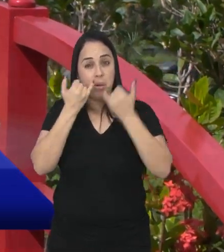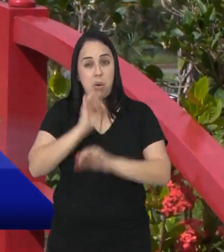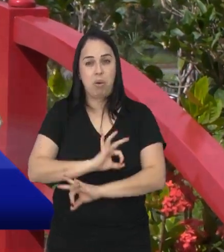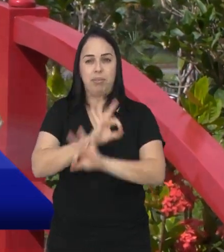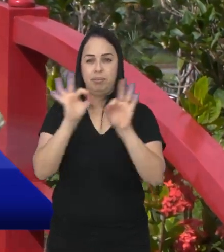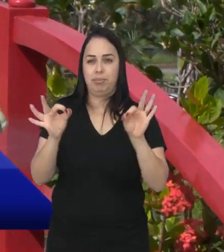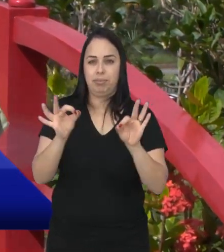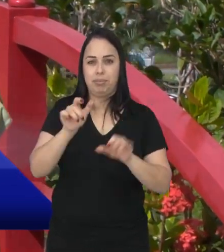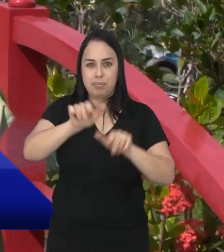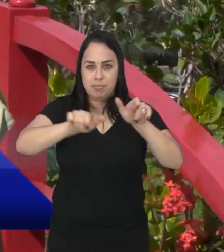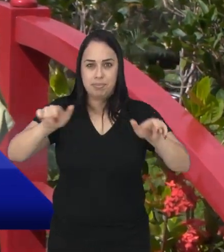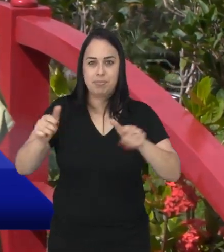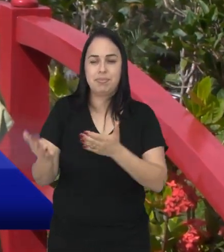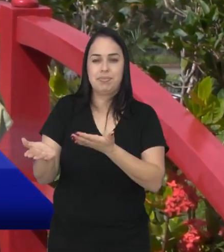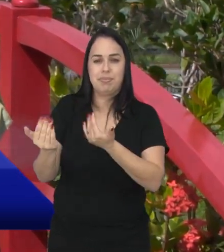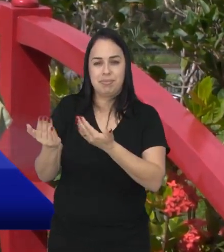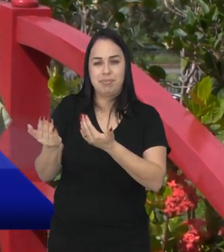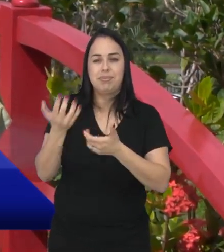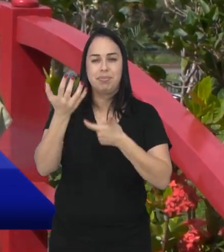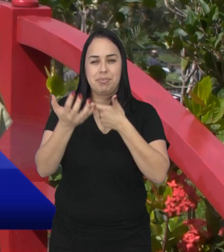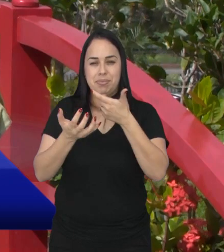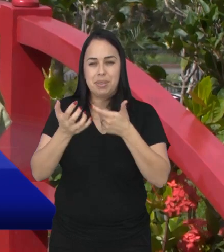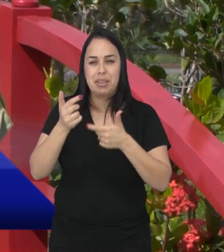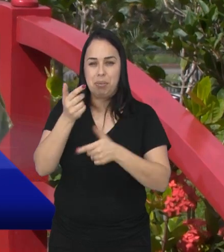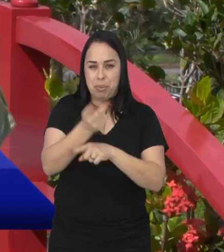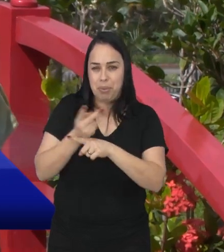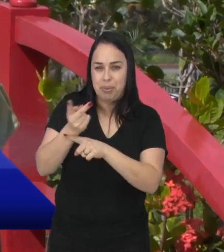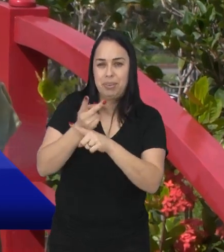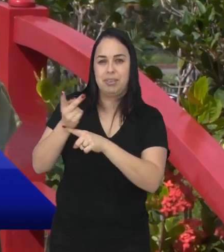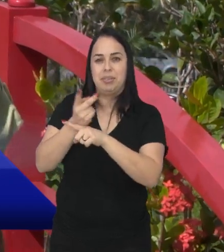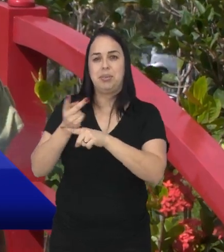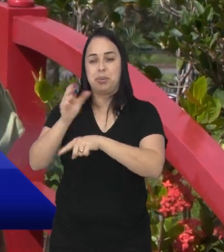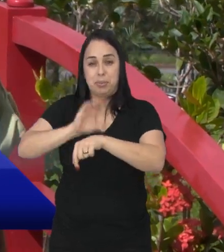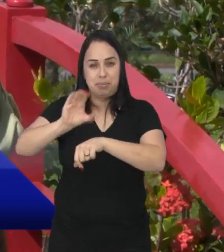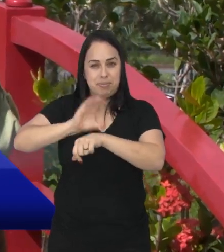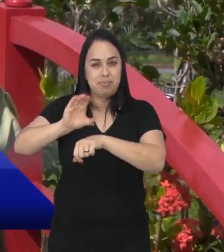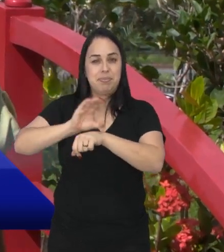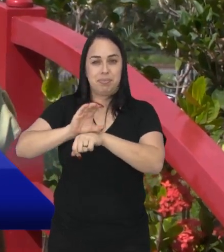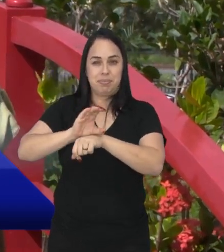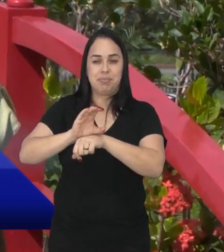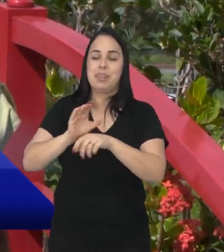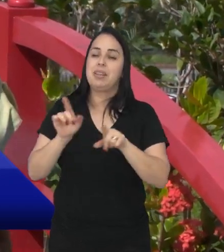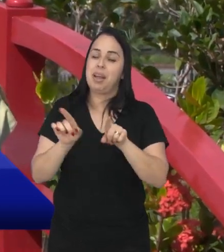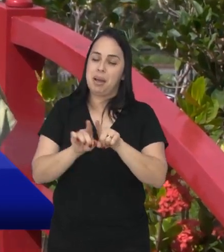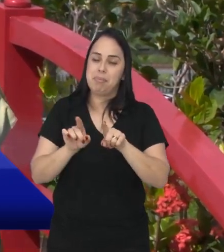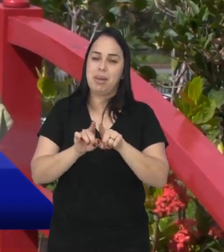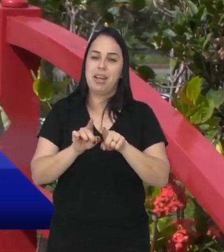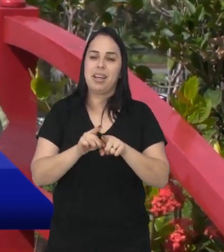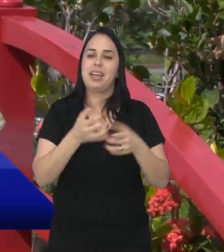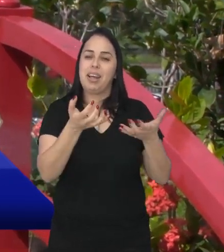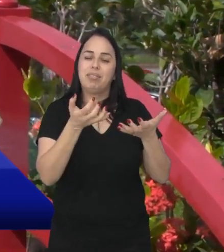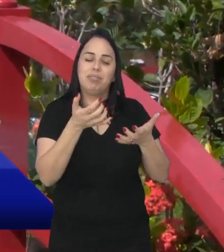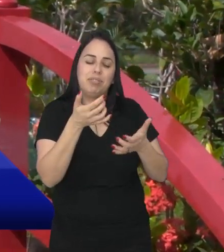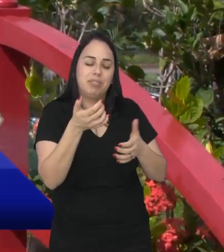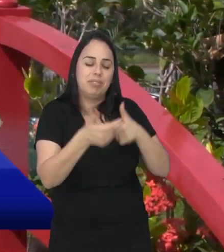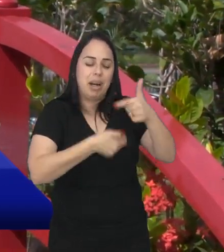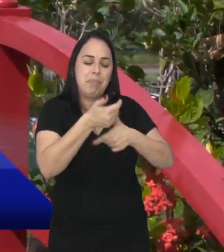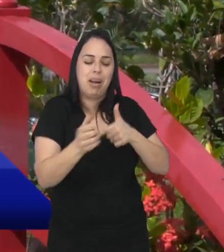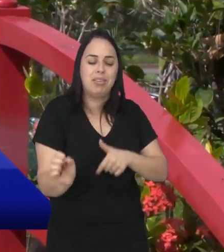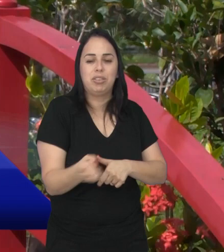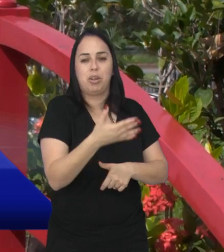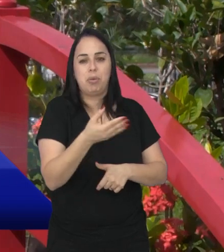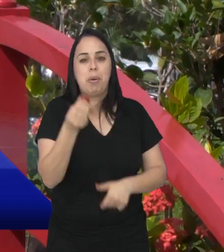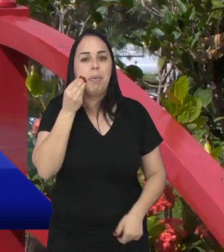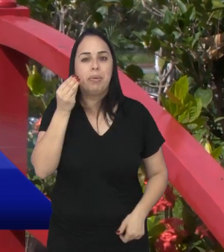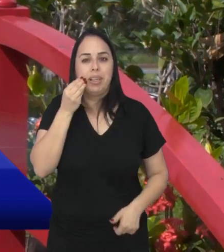isso Sandro uma boa notícia né para os jovens que estão buscando capacitação profissional para o mercado de trabalho e também pela busca aí de um novo